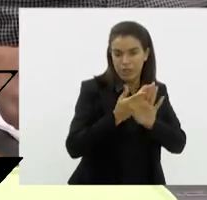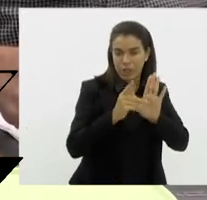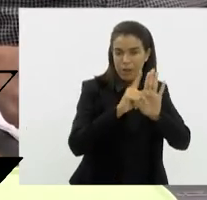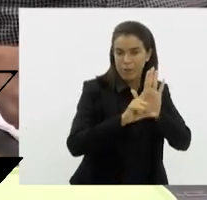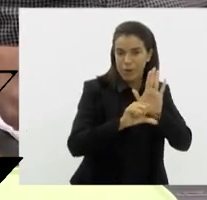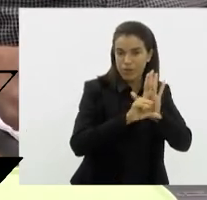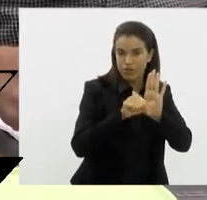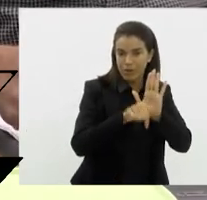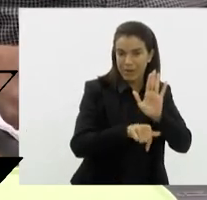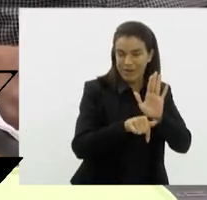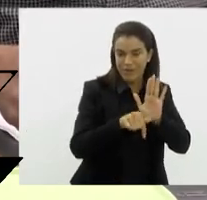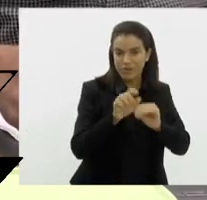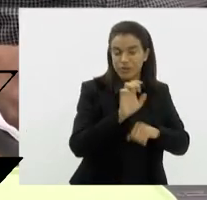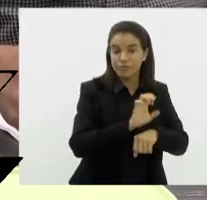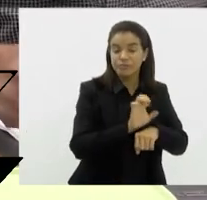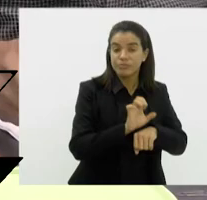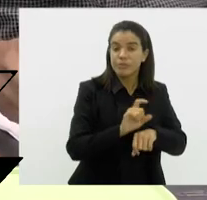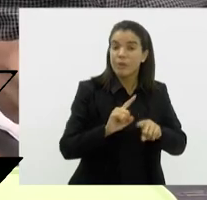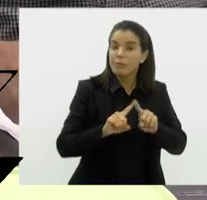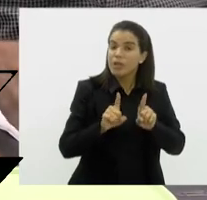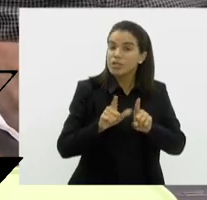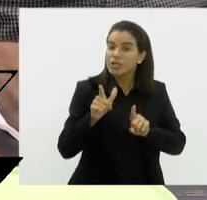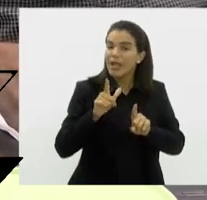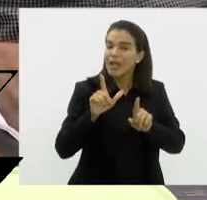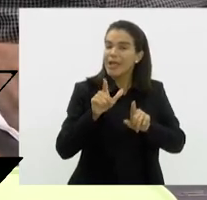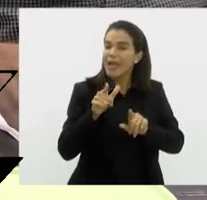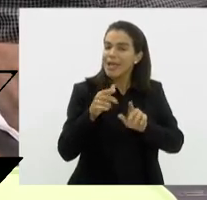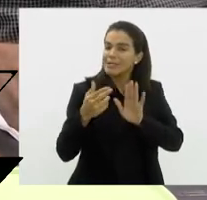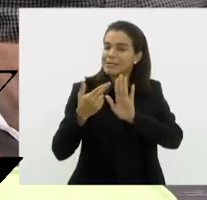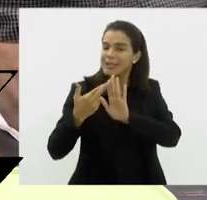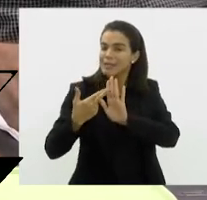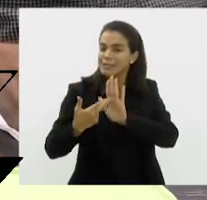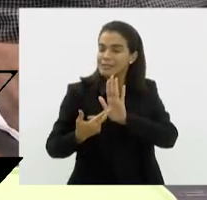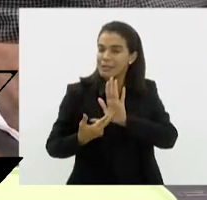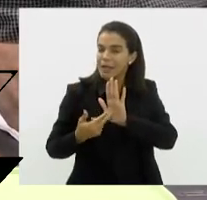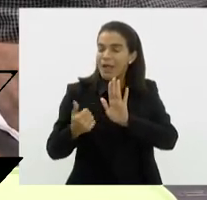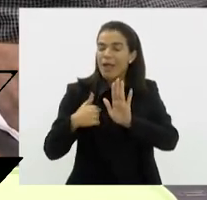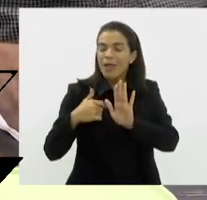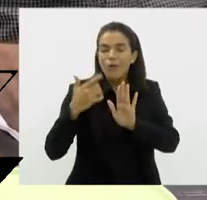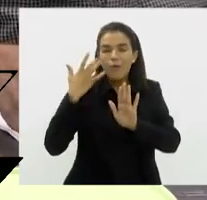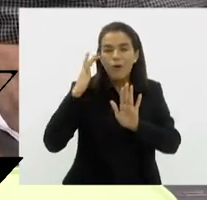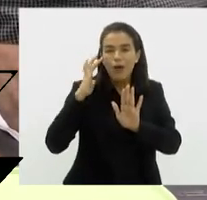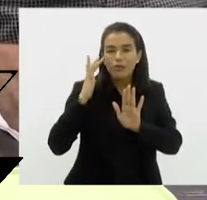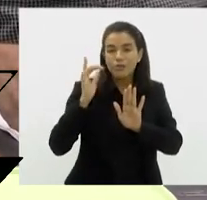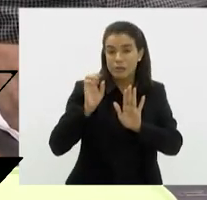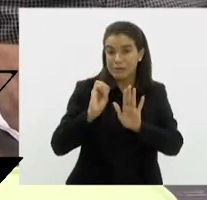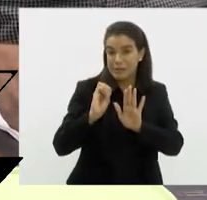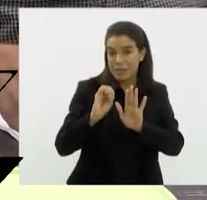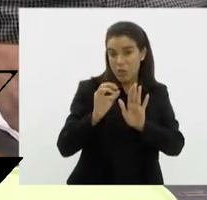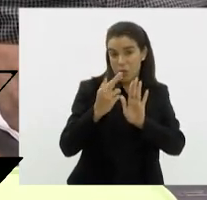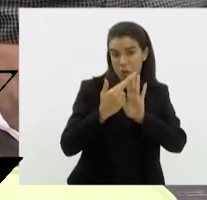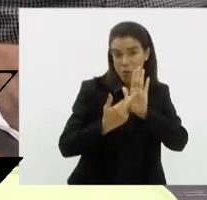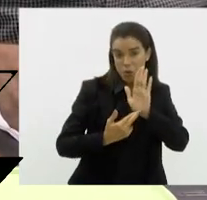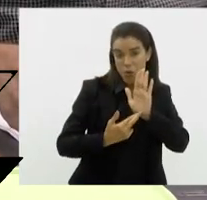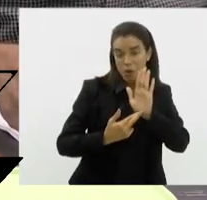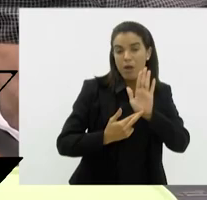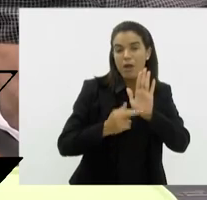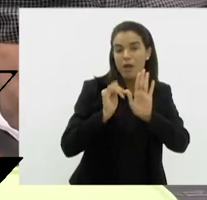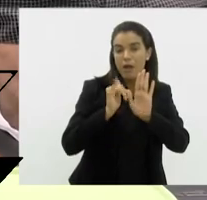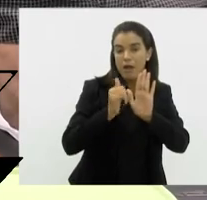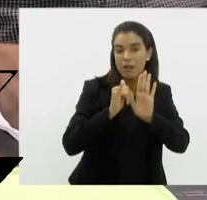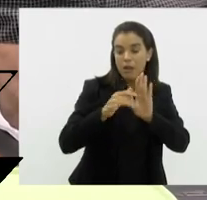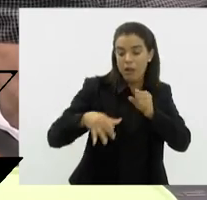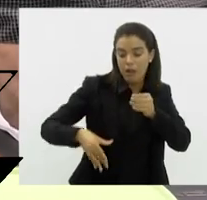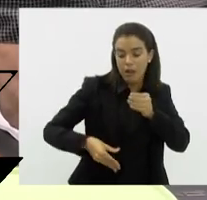está analisando. Como tem essa cautela, não vejo por que, se o relator concordar,